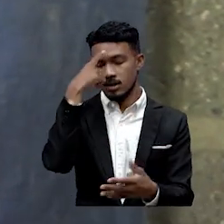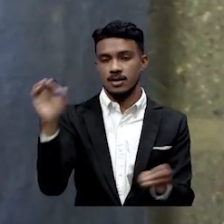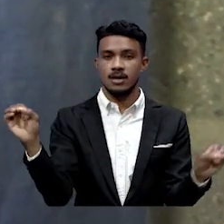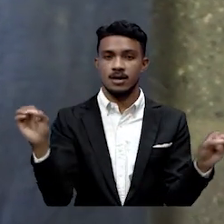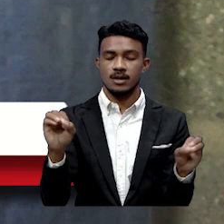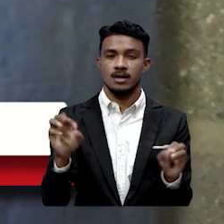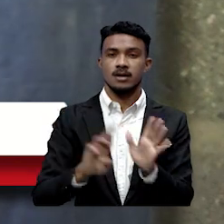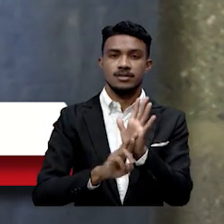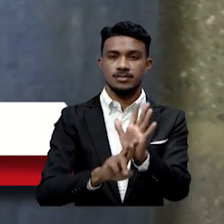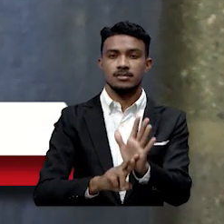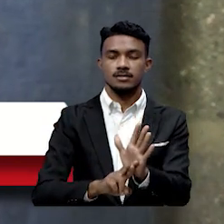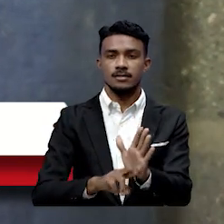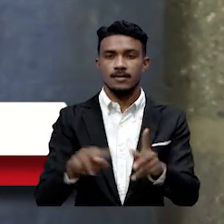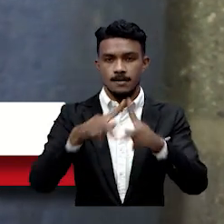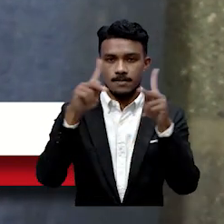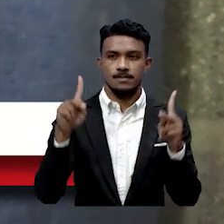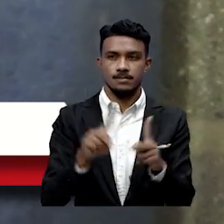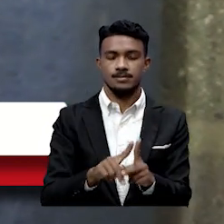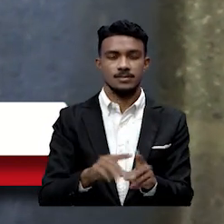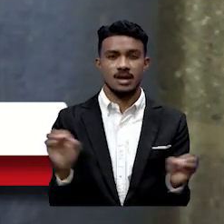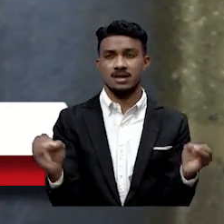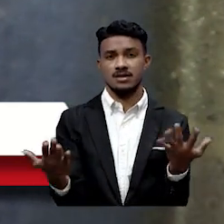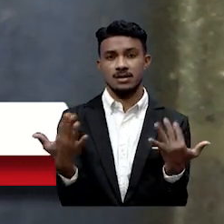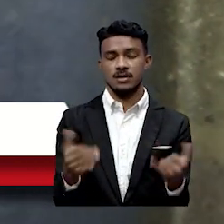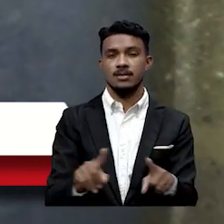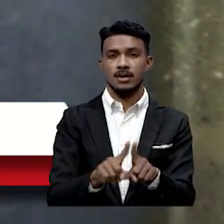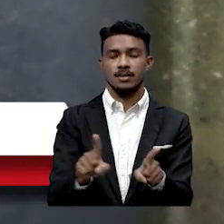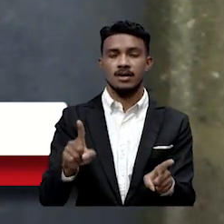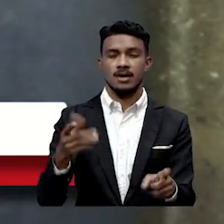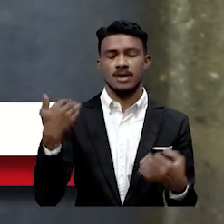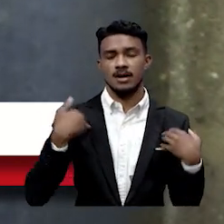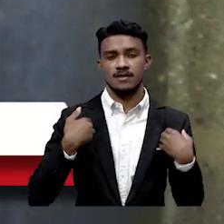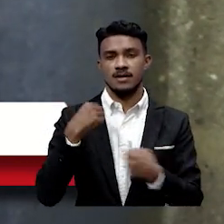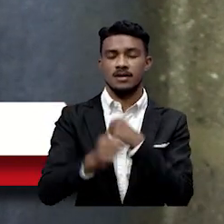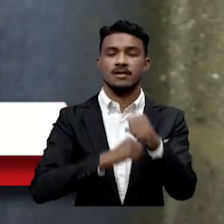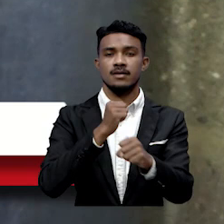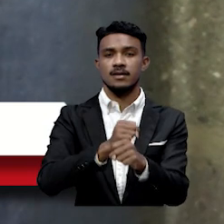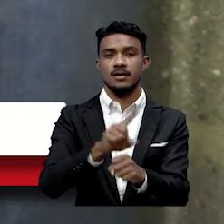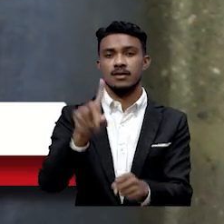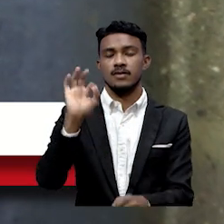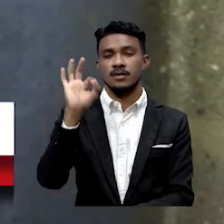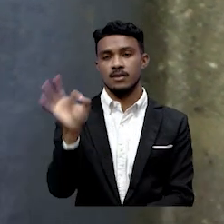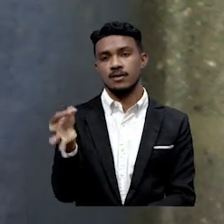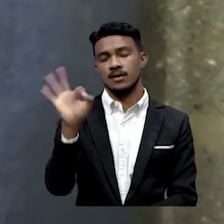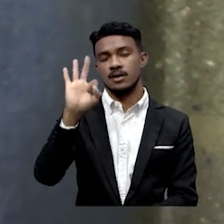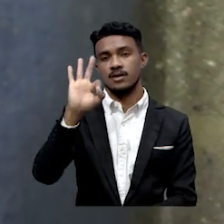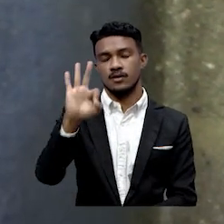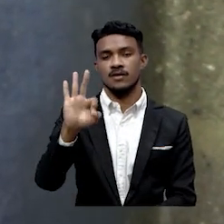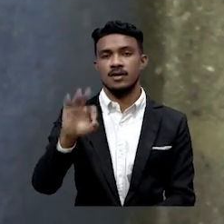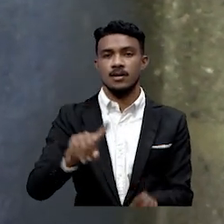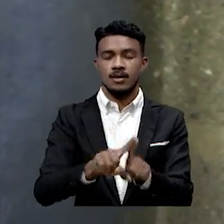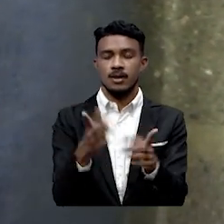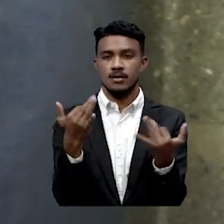na dão. Nelos crime vai, nem crime nebe acontece ia 99. Agora, autor ser nebe